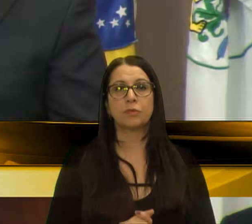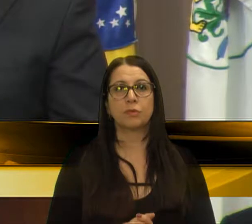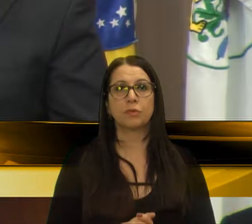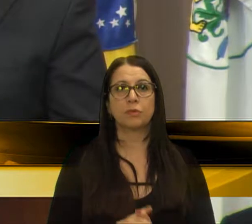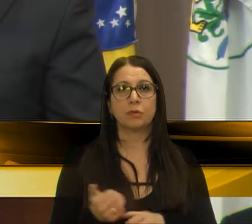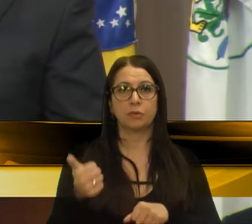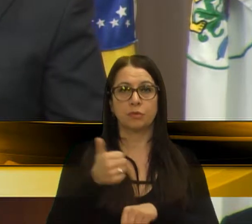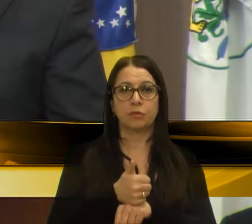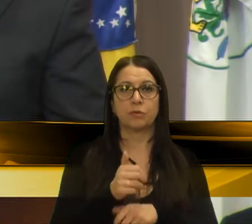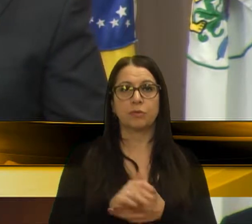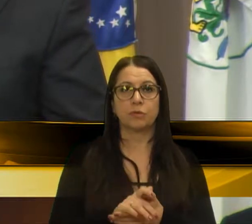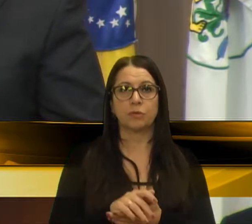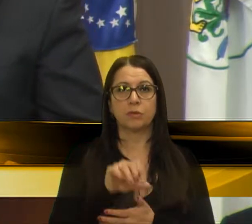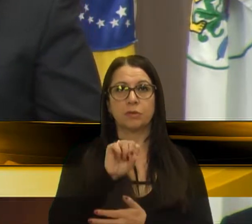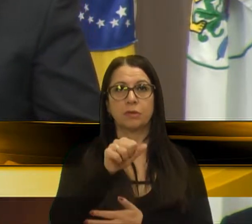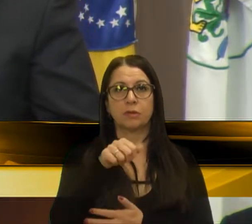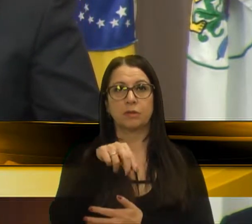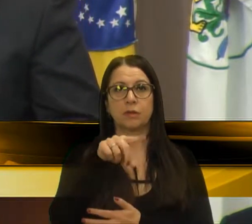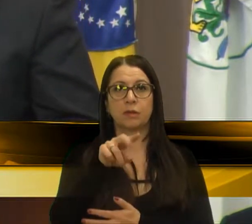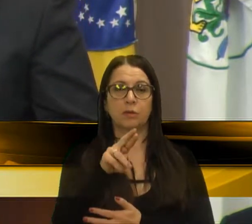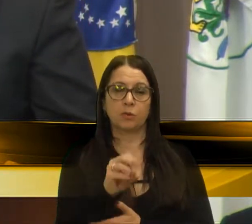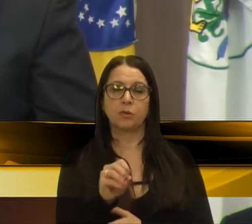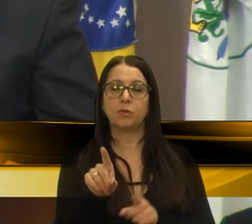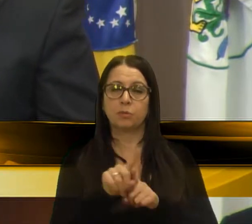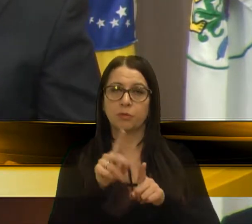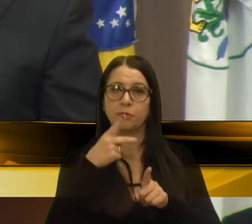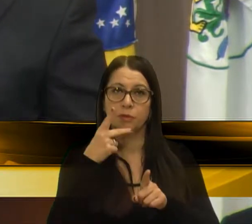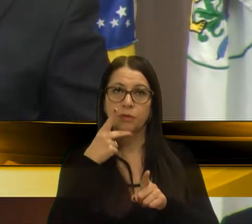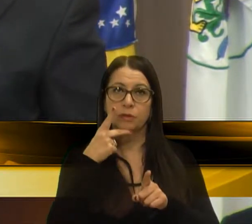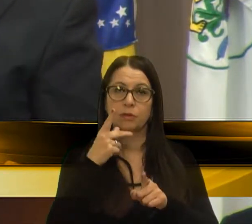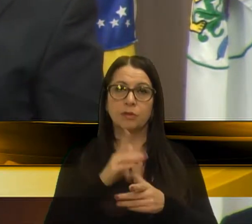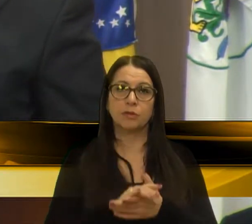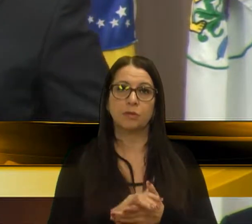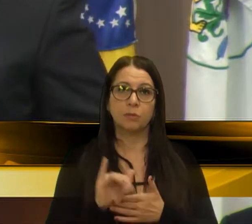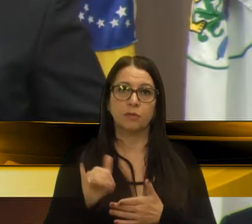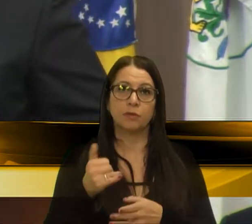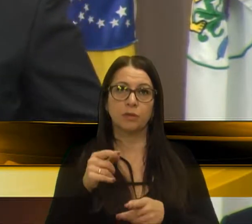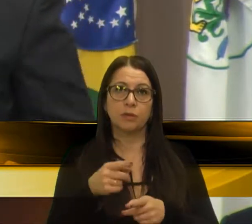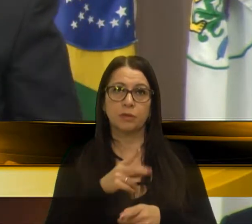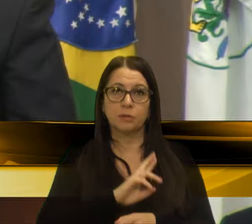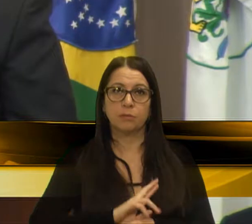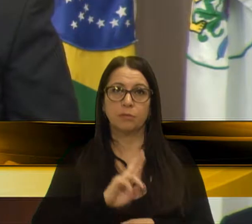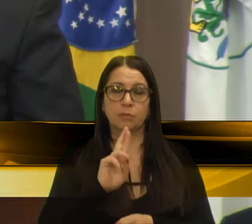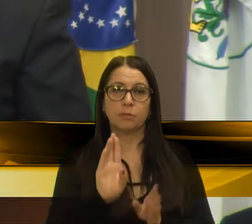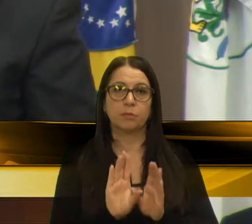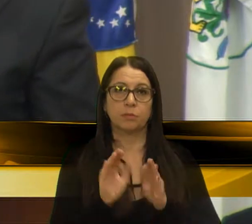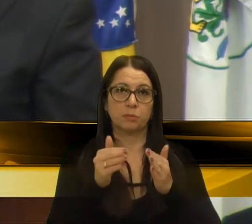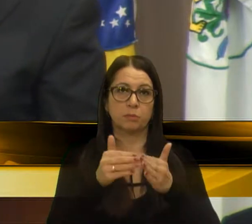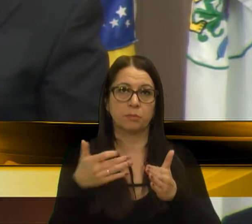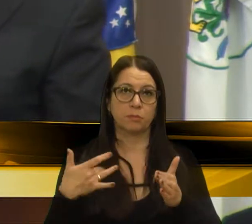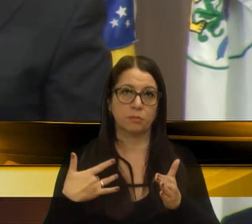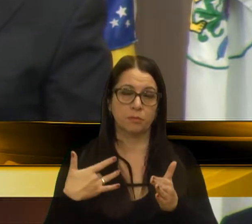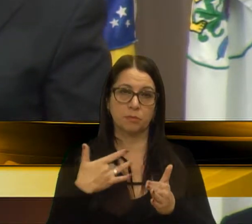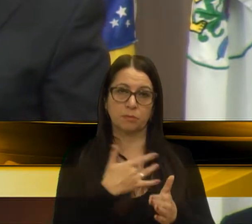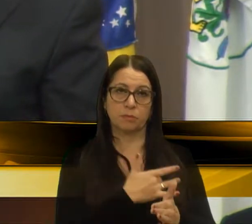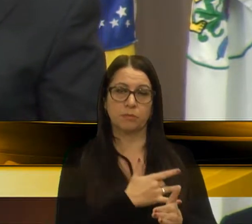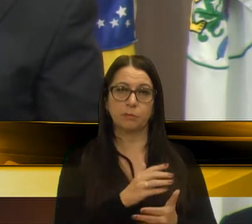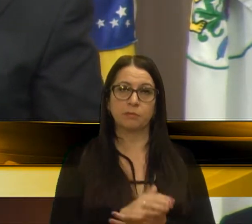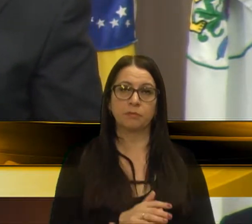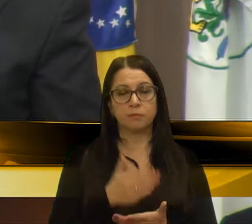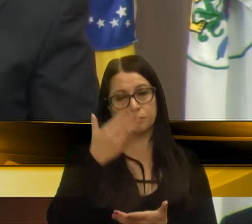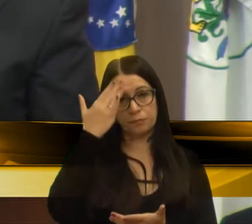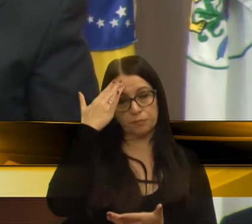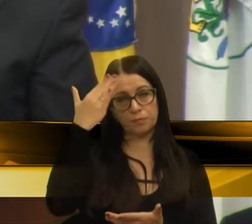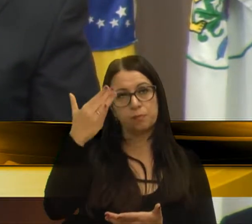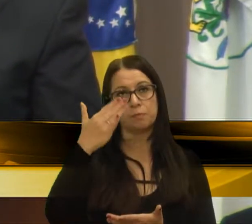no Sandro, citando o Sandro, quero aproveitar aqui e dizer que em nome da Comissão de Saúde, agradecer